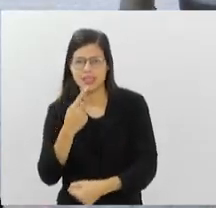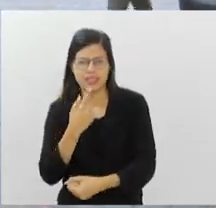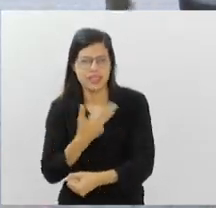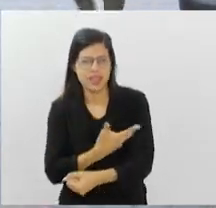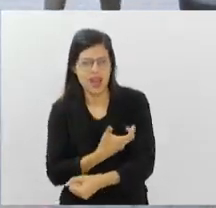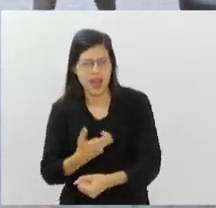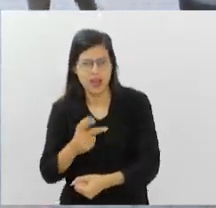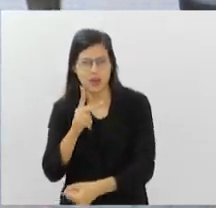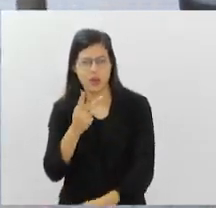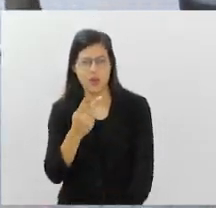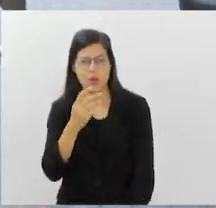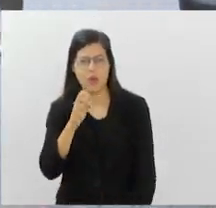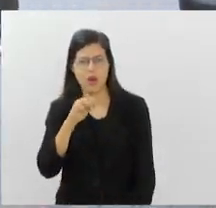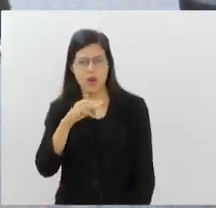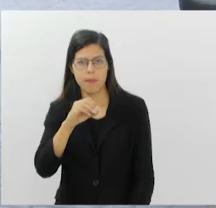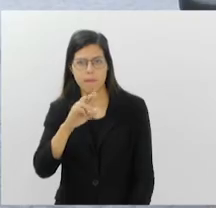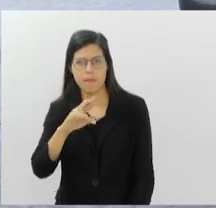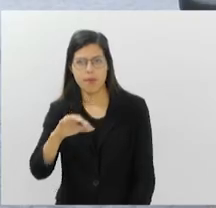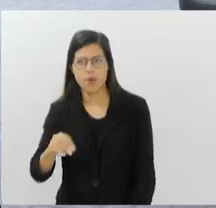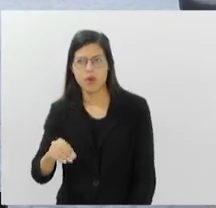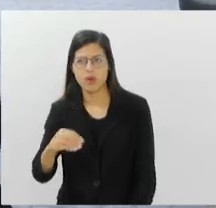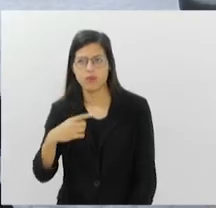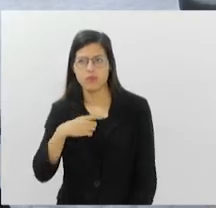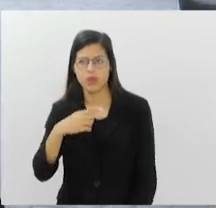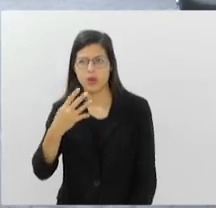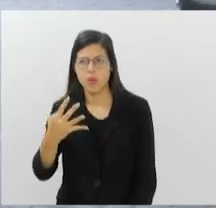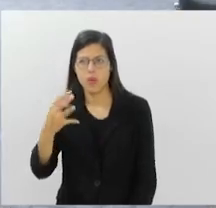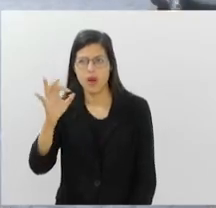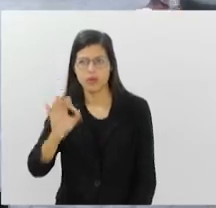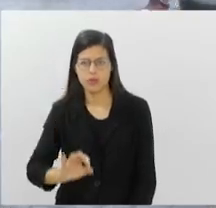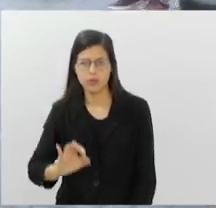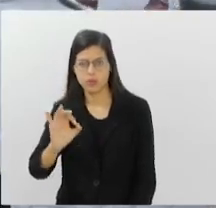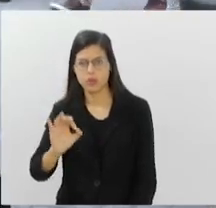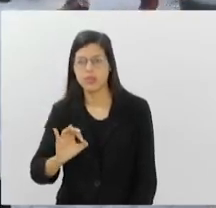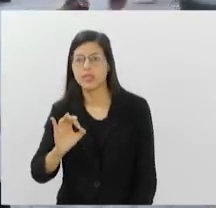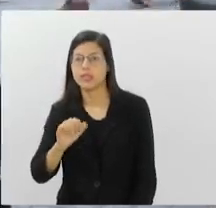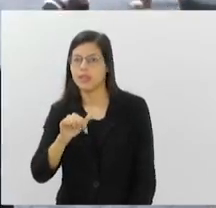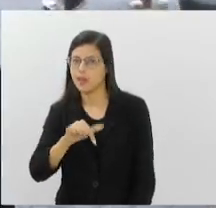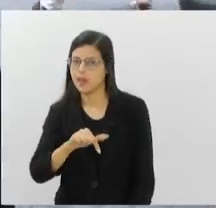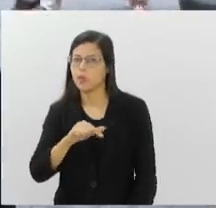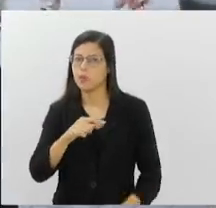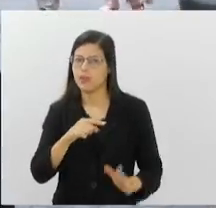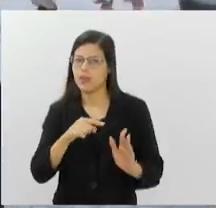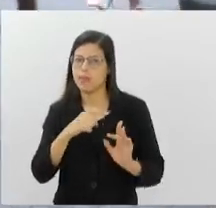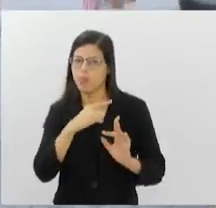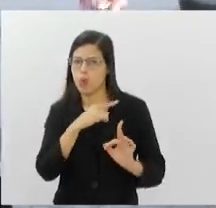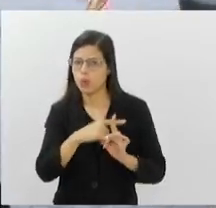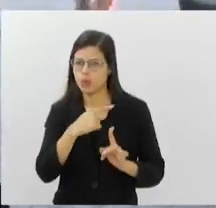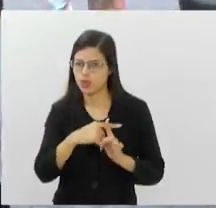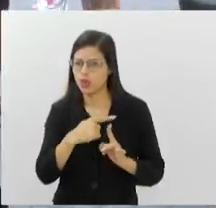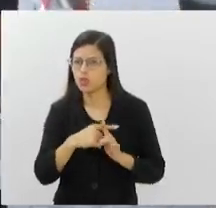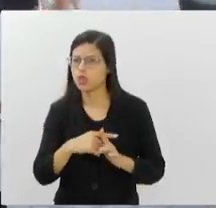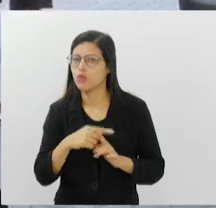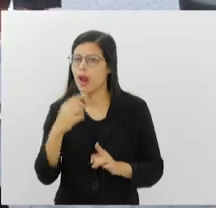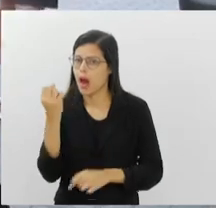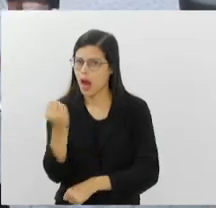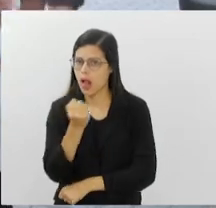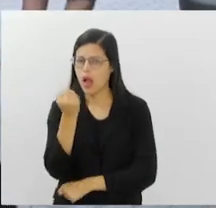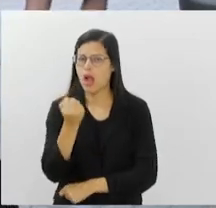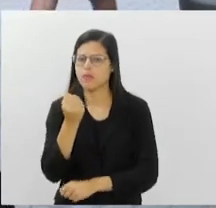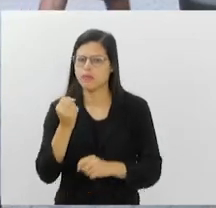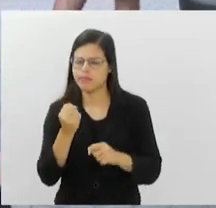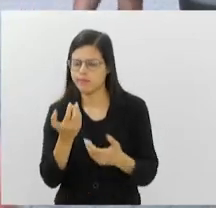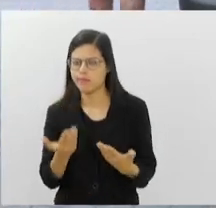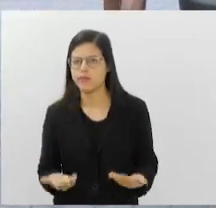quando testa o sangue, tem 4% de exame positivo, é uma coisa grave, é uma coisa de uma frequência alta.